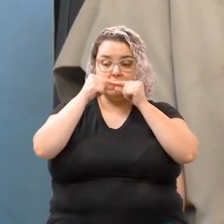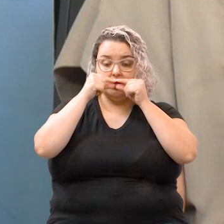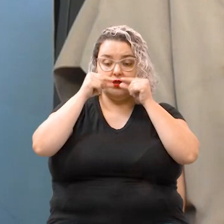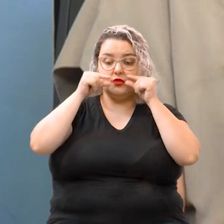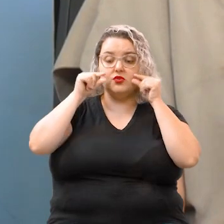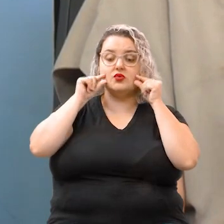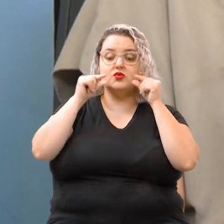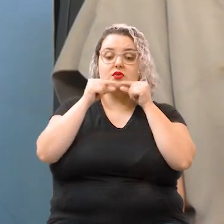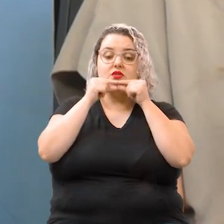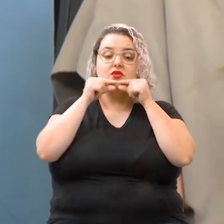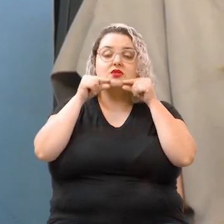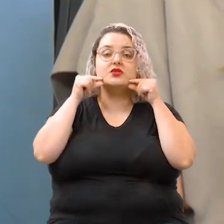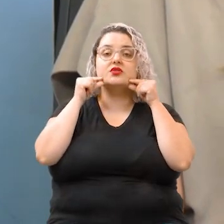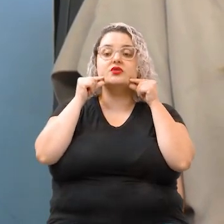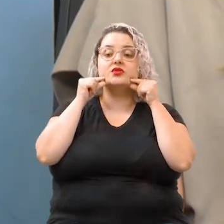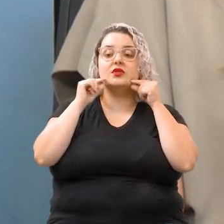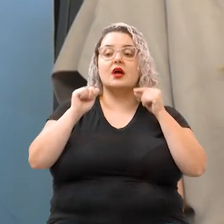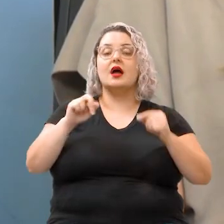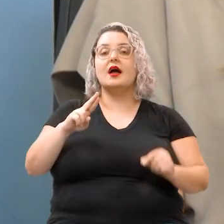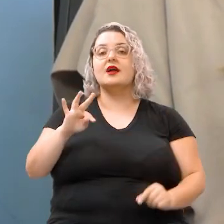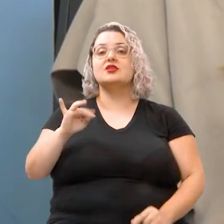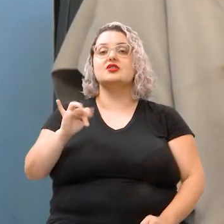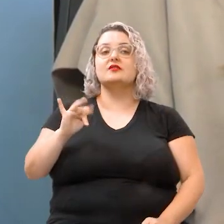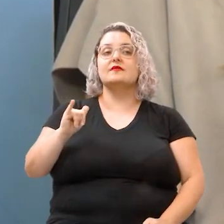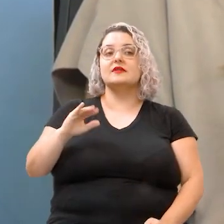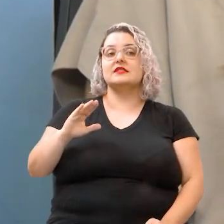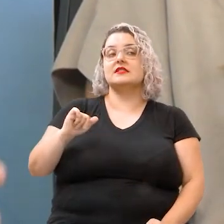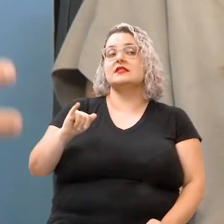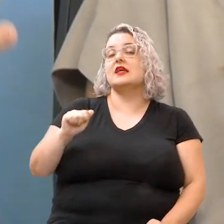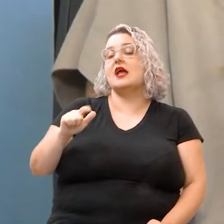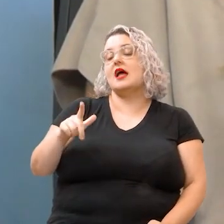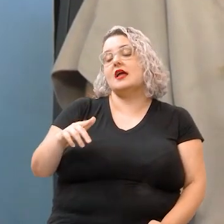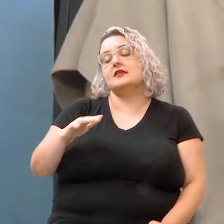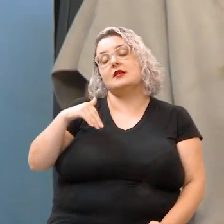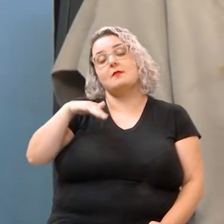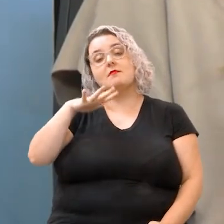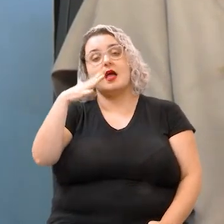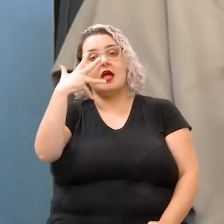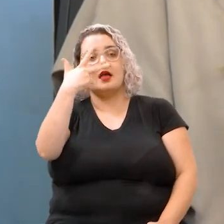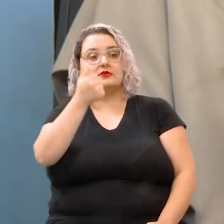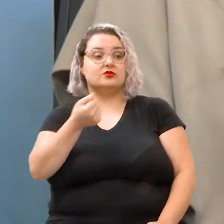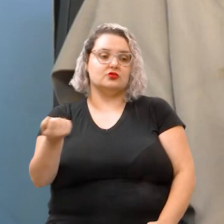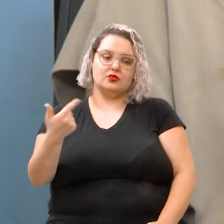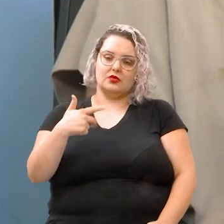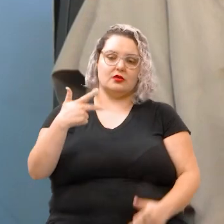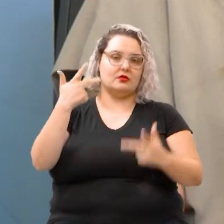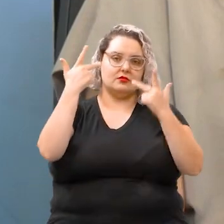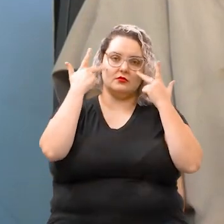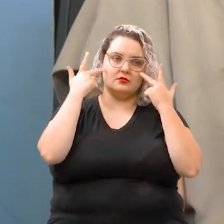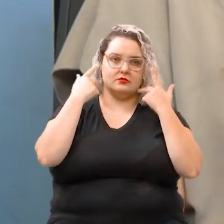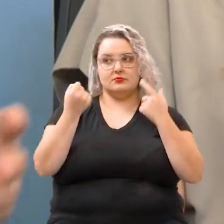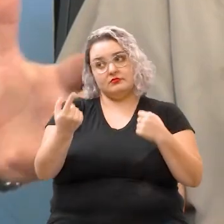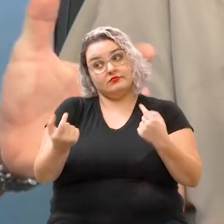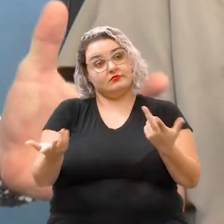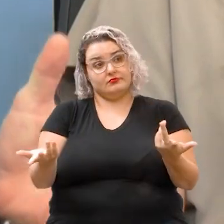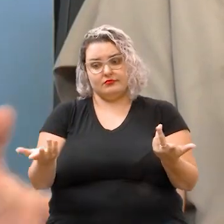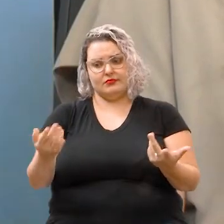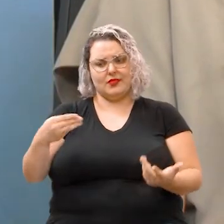dentes artificiais eles são mais bonitos que os dentes naturais, para um ou para outro,